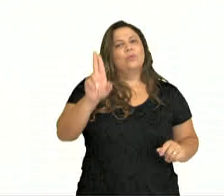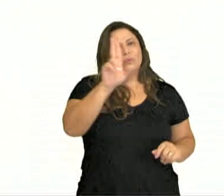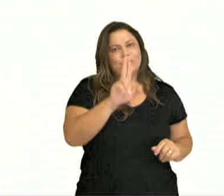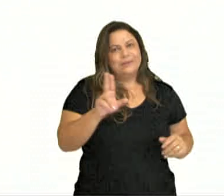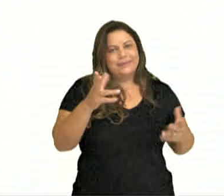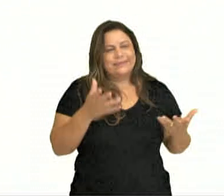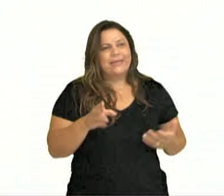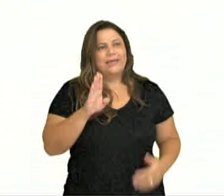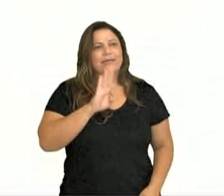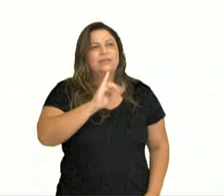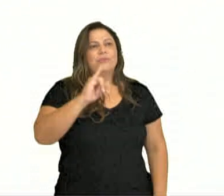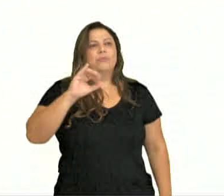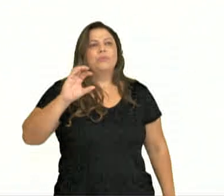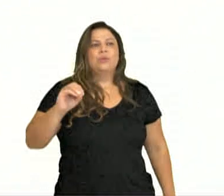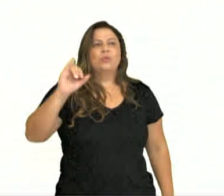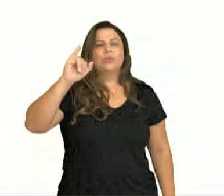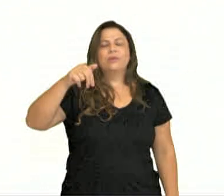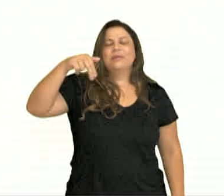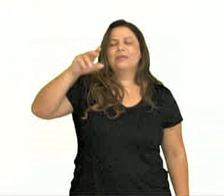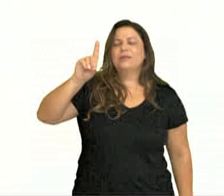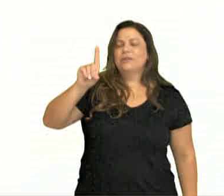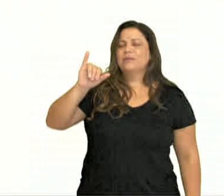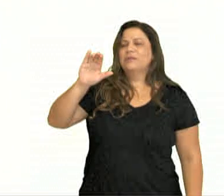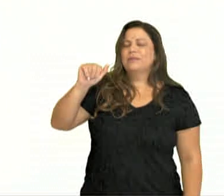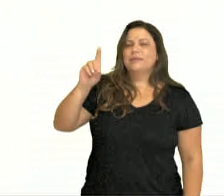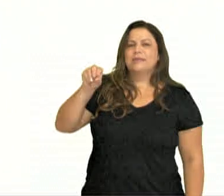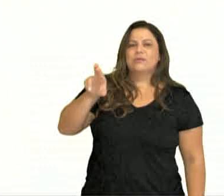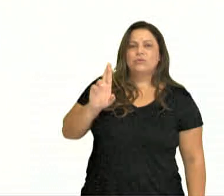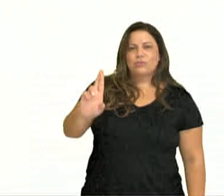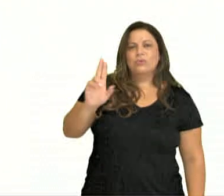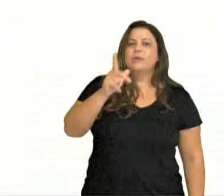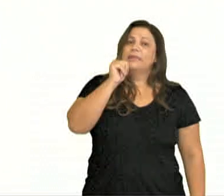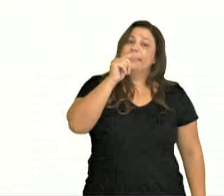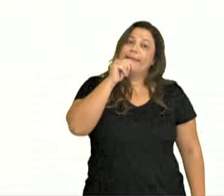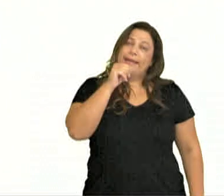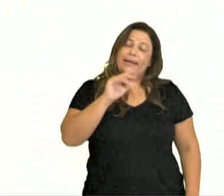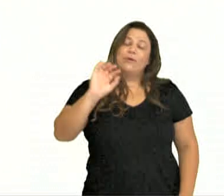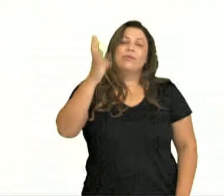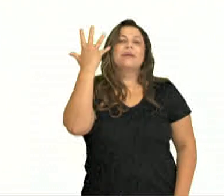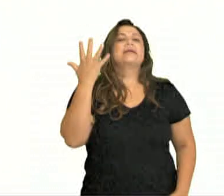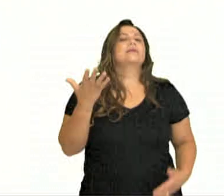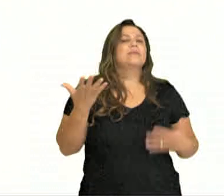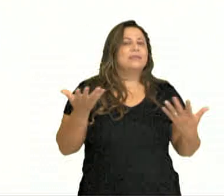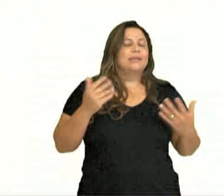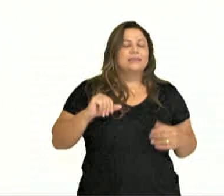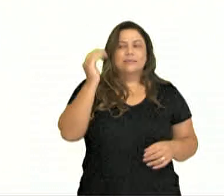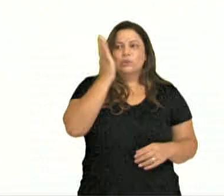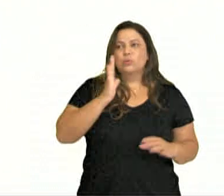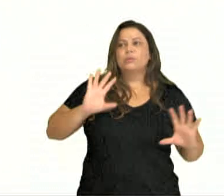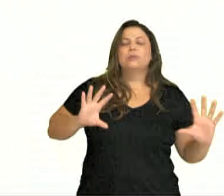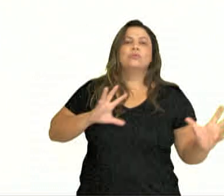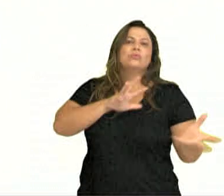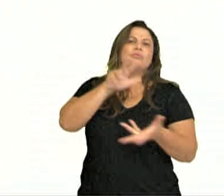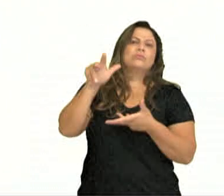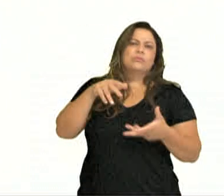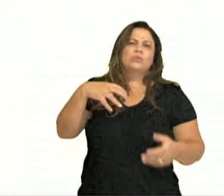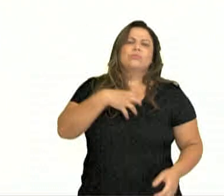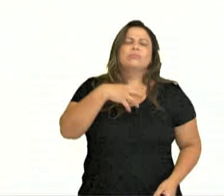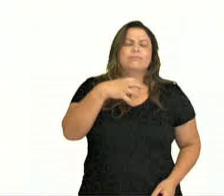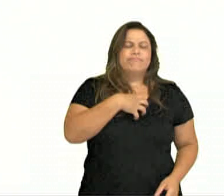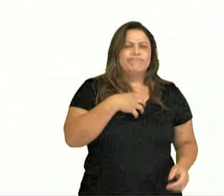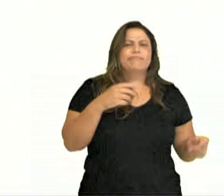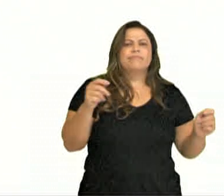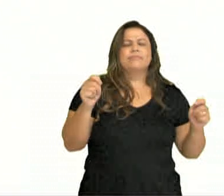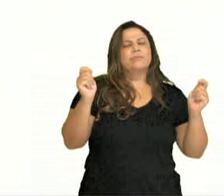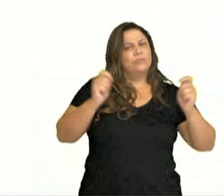como bioindicadores de água. Então o que acontece? No Brasil e no mundo, né, é uma forma então de